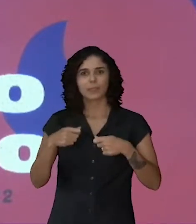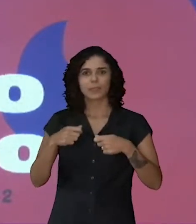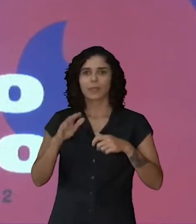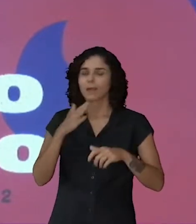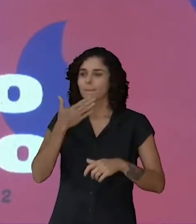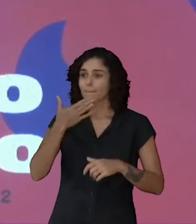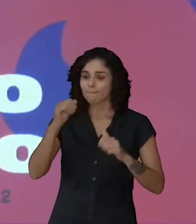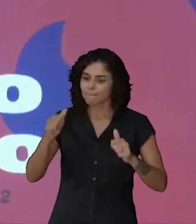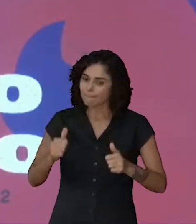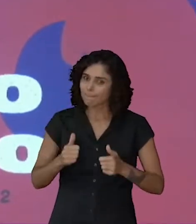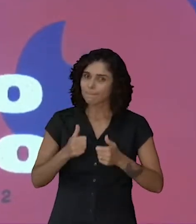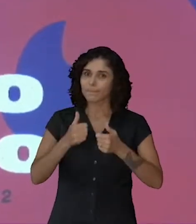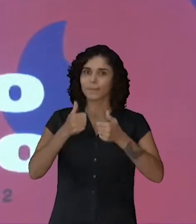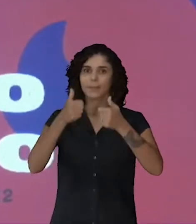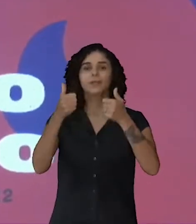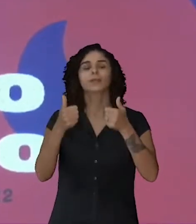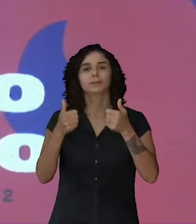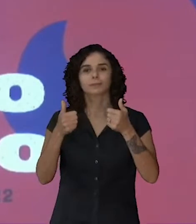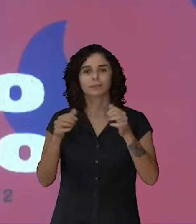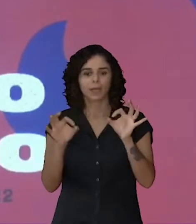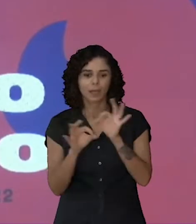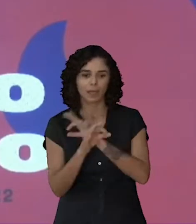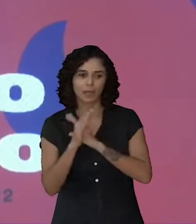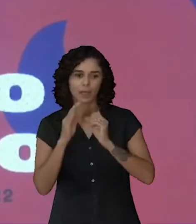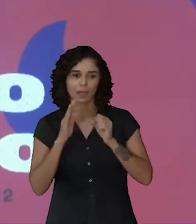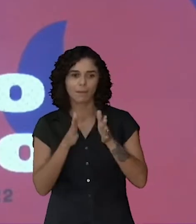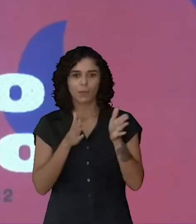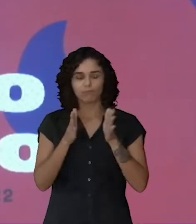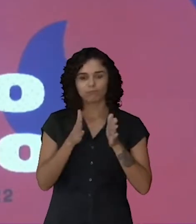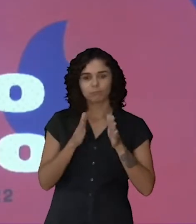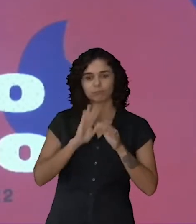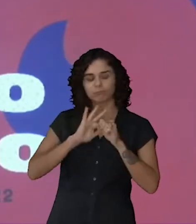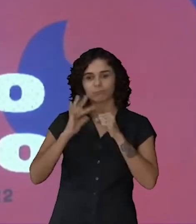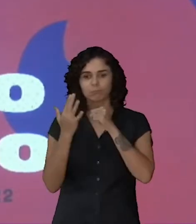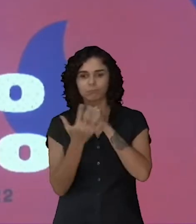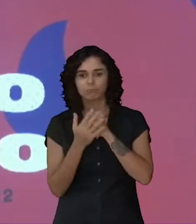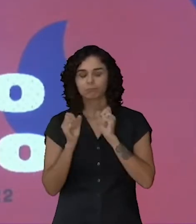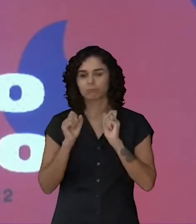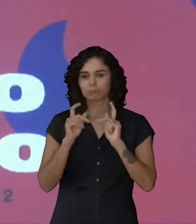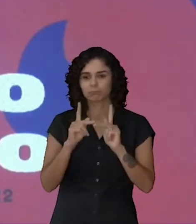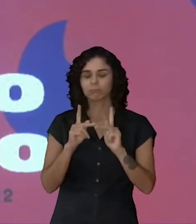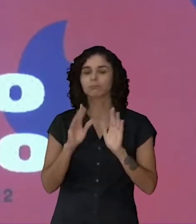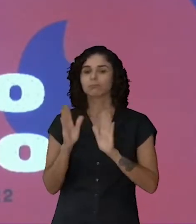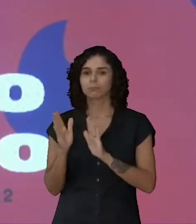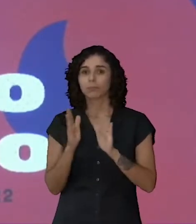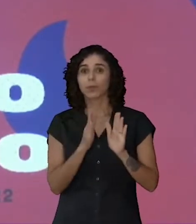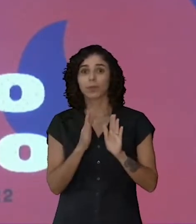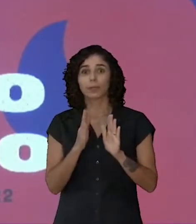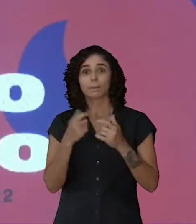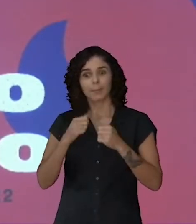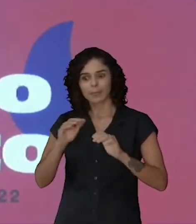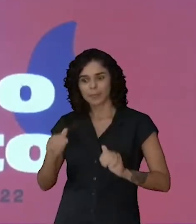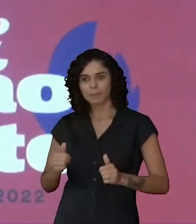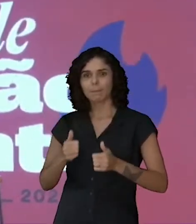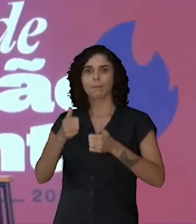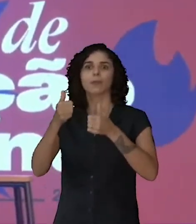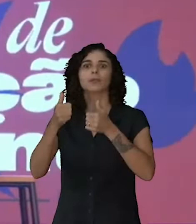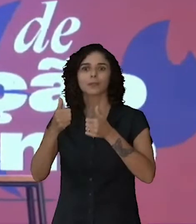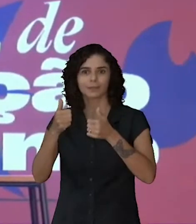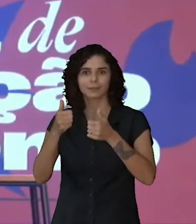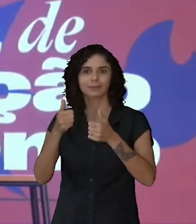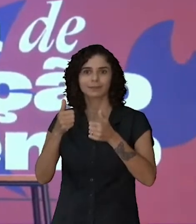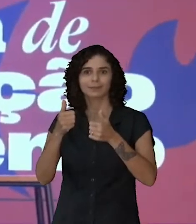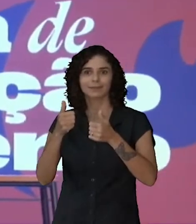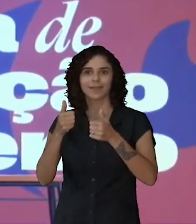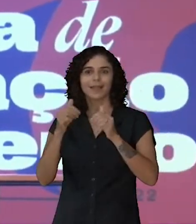tempos, depois da pandemia, é verdade. É verdade que a gente tem menos ofertas missionárias, é verdade. Mas deixa eu dizer